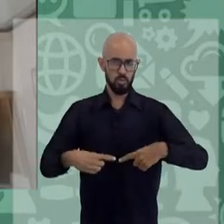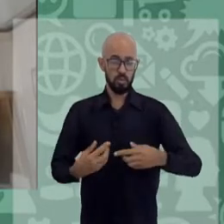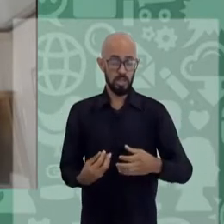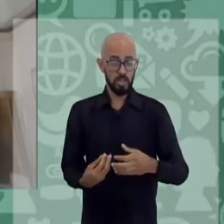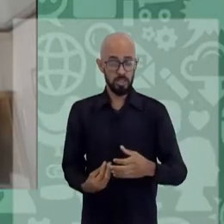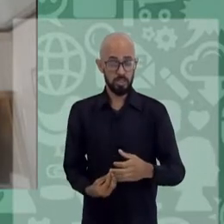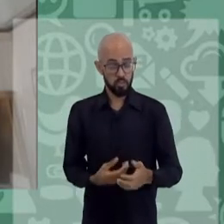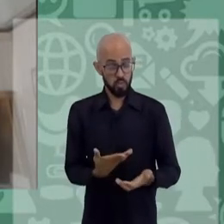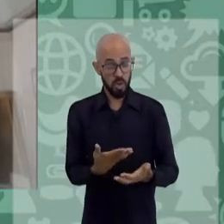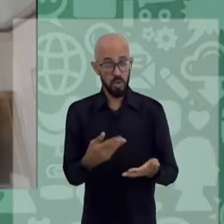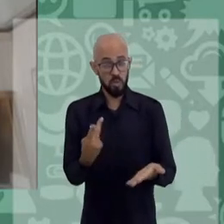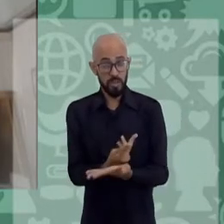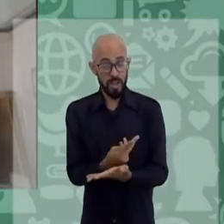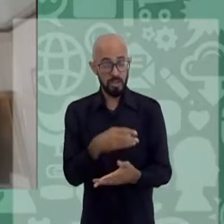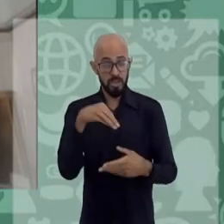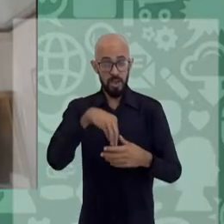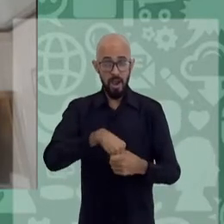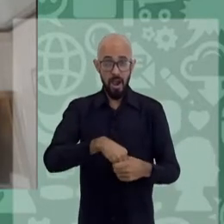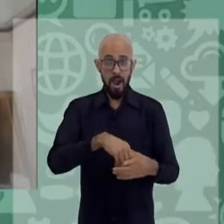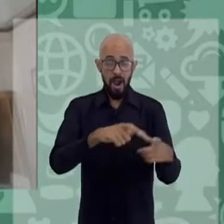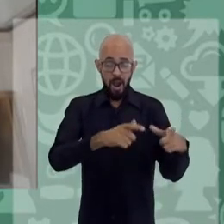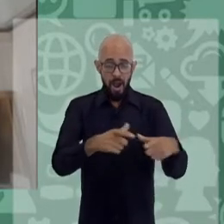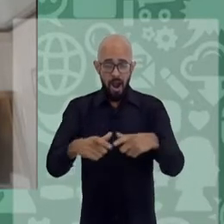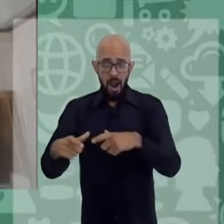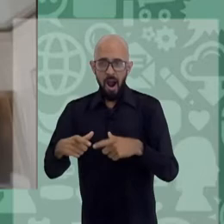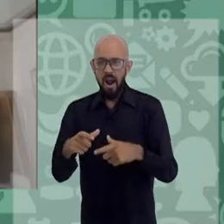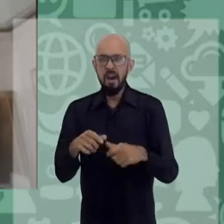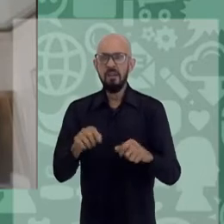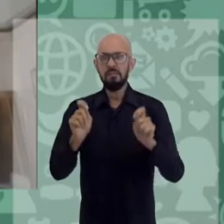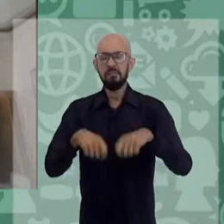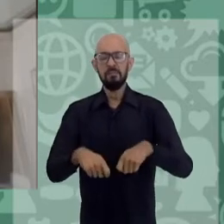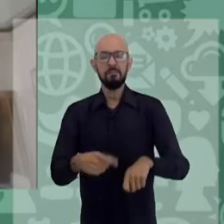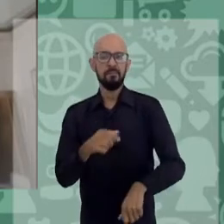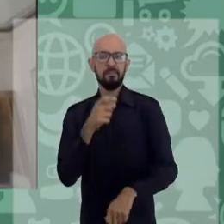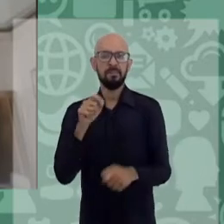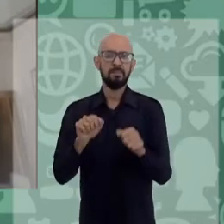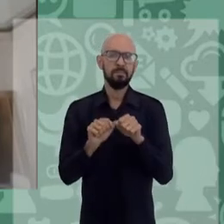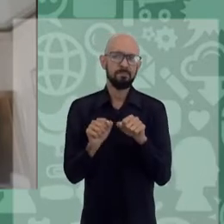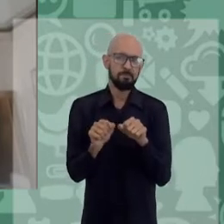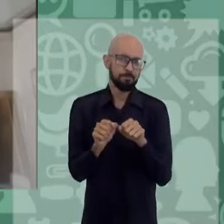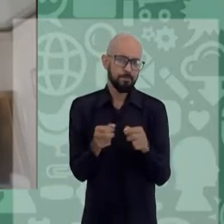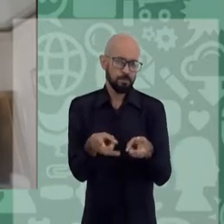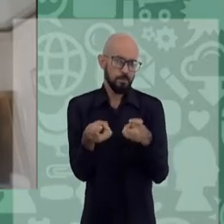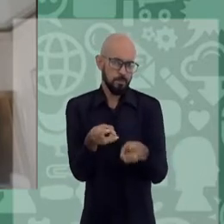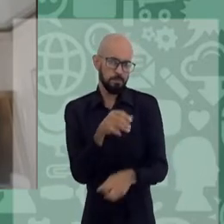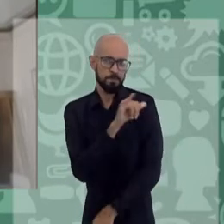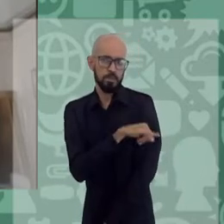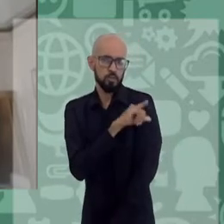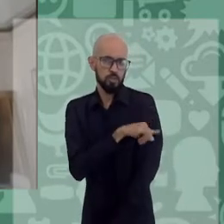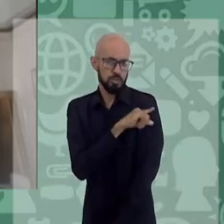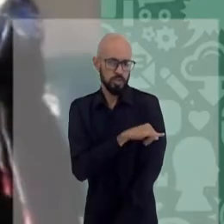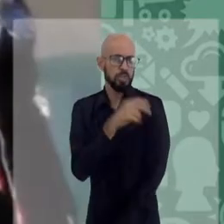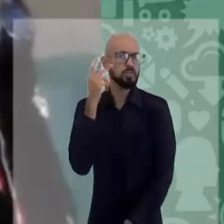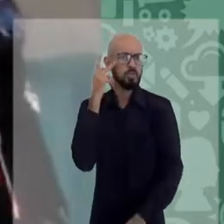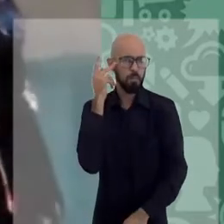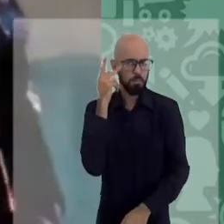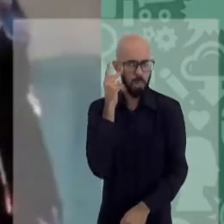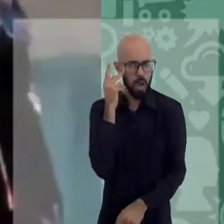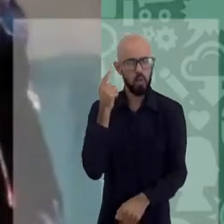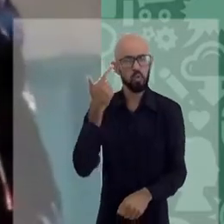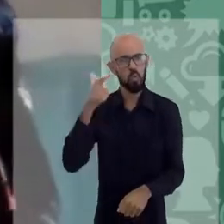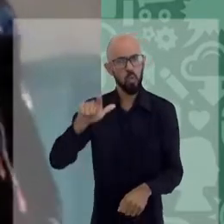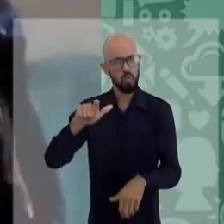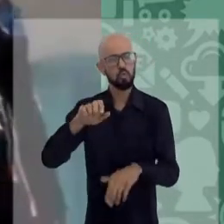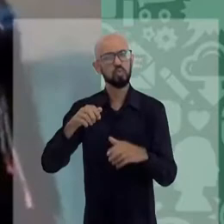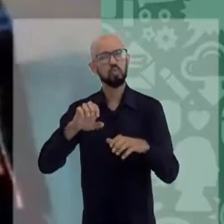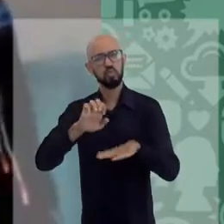acabam se formando nesses lugares. E, assim, uma leitura que a gente pode fazer tanto no Rio de Janeiro, talvez o Geraldo possa nos ajudar com isso, aqui em São Paulo também, no resto do